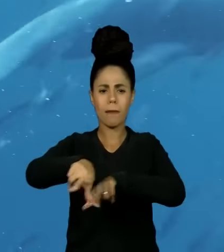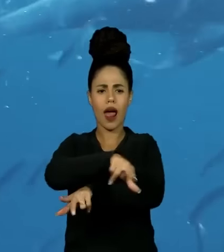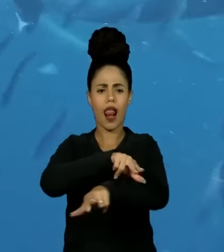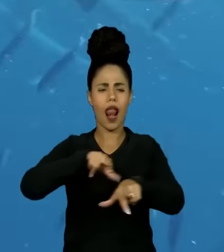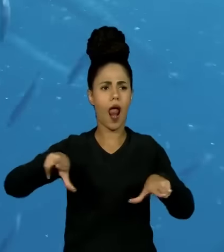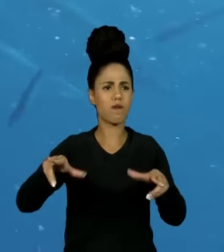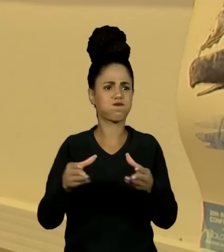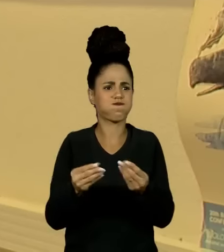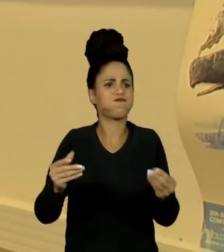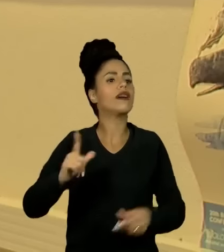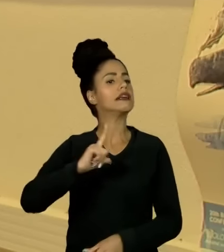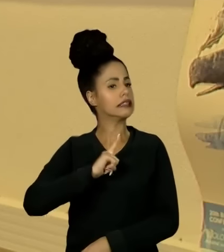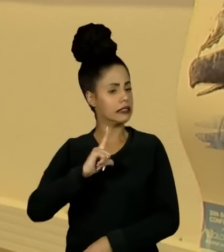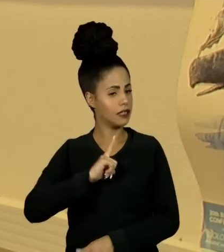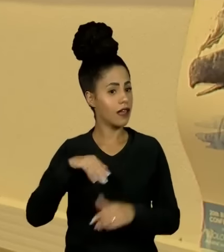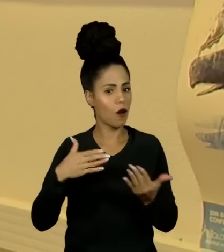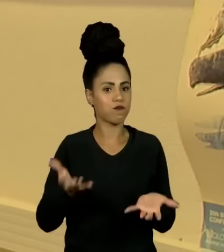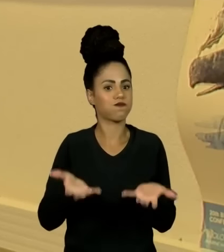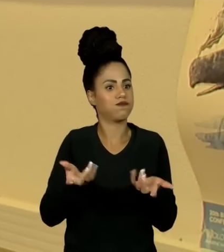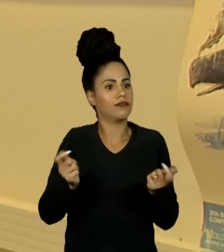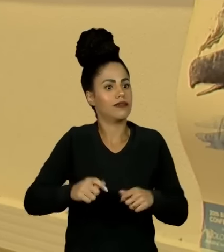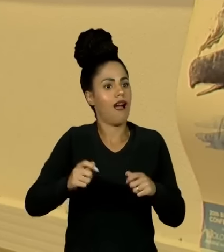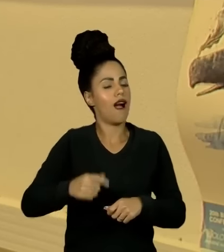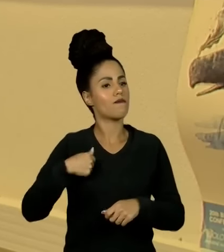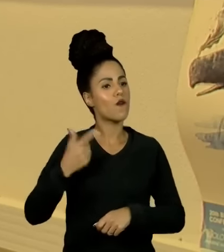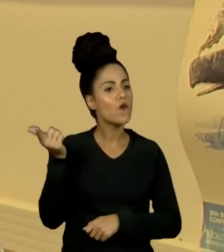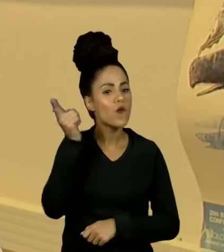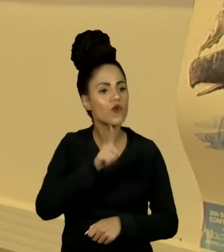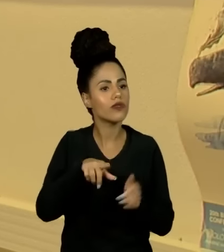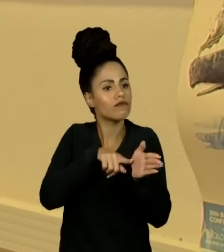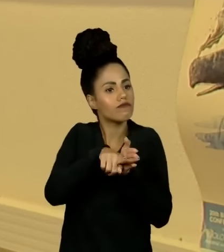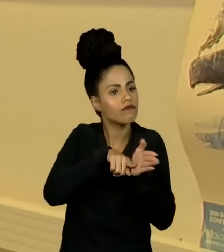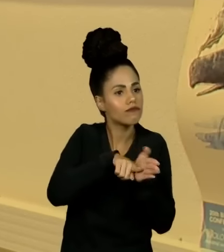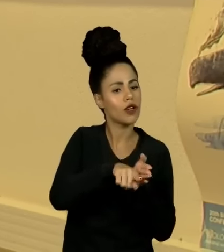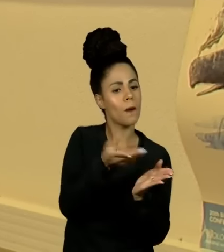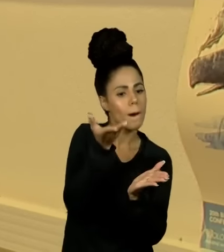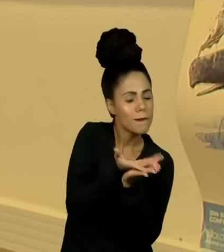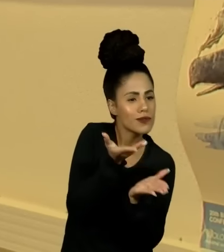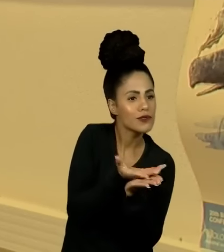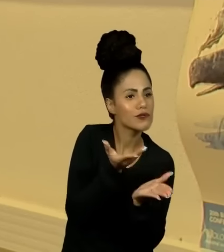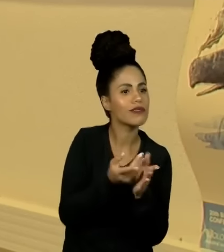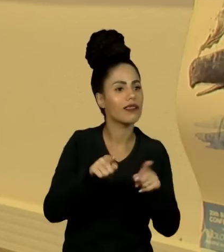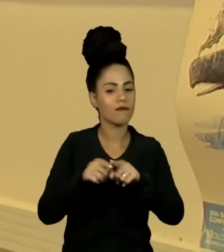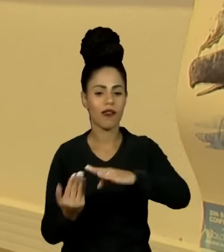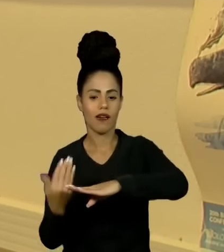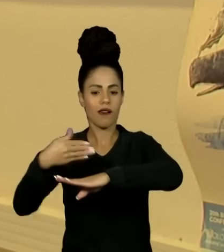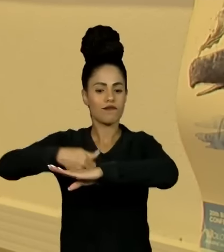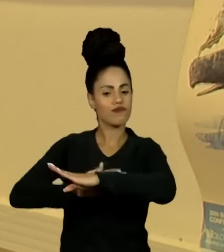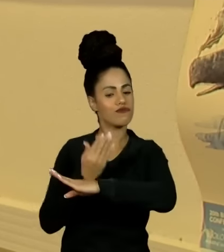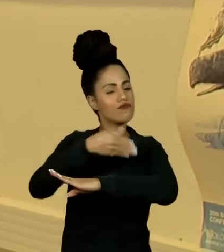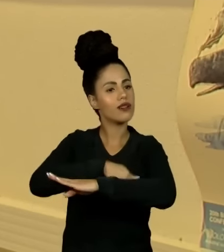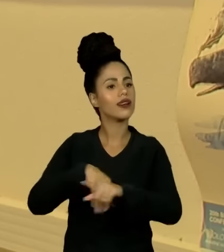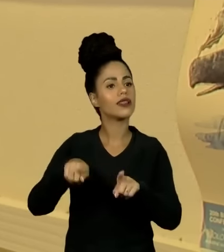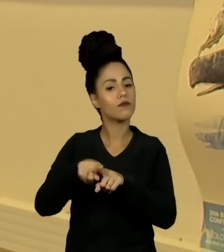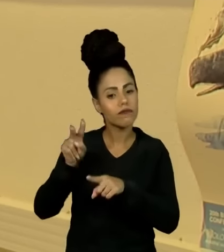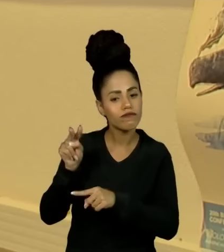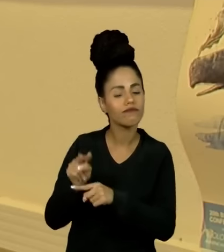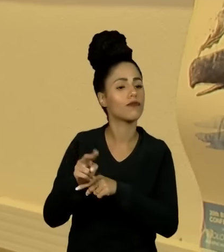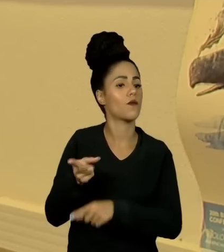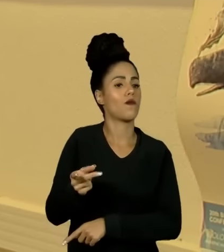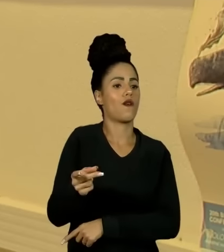ampla. Então a gente tem um potencial gigantesco, não só para estudar baleias e golfinhos, mas para usá-los como bandeira de